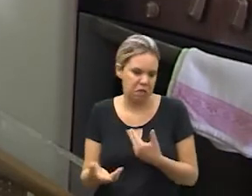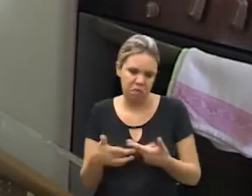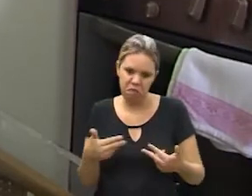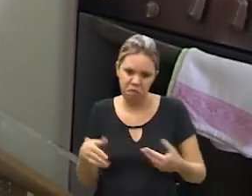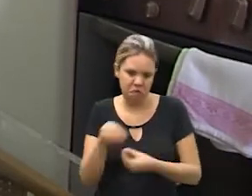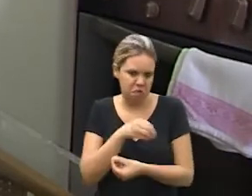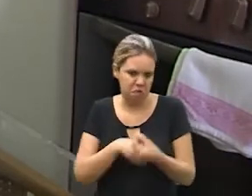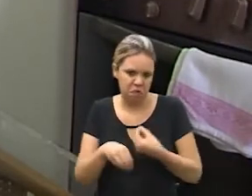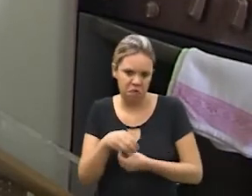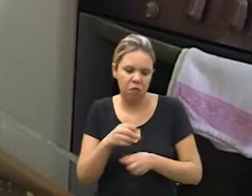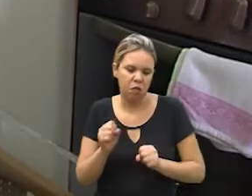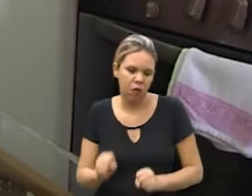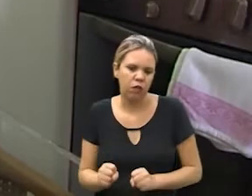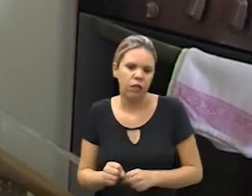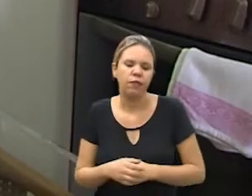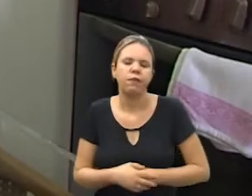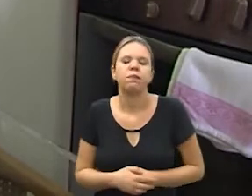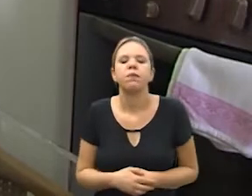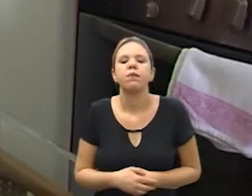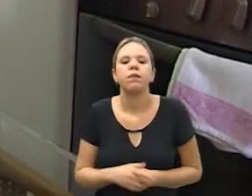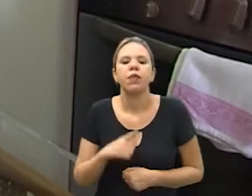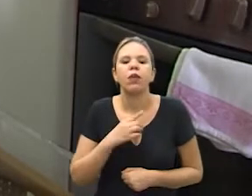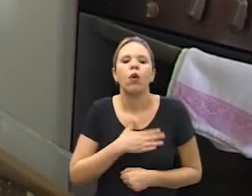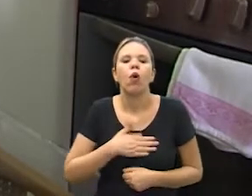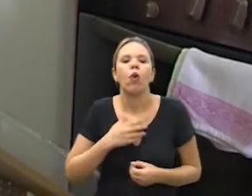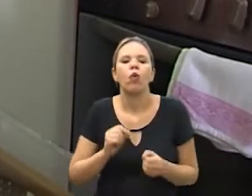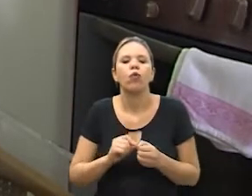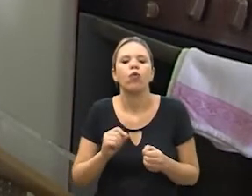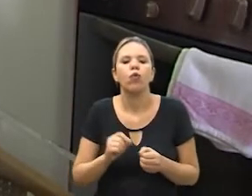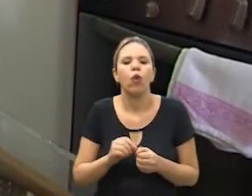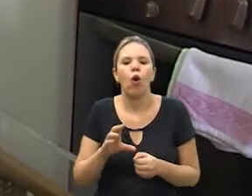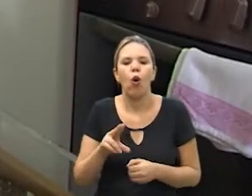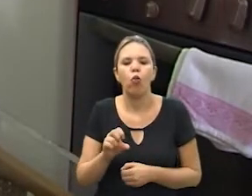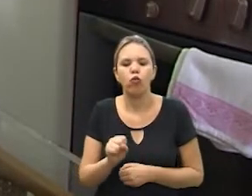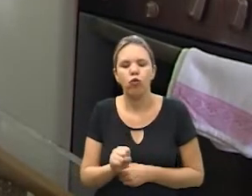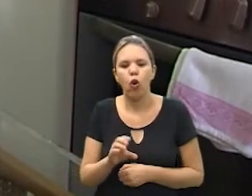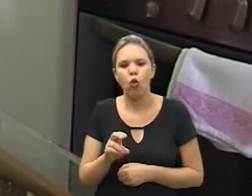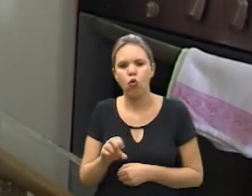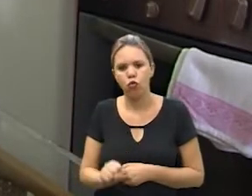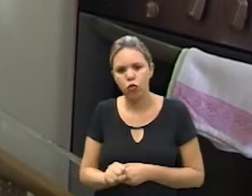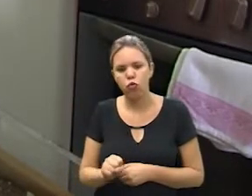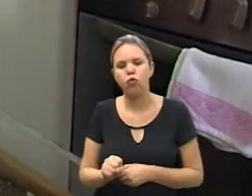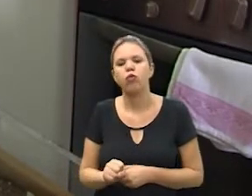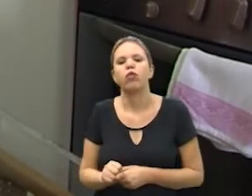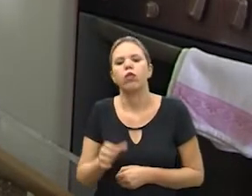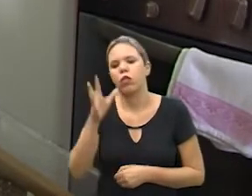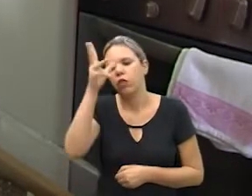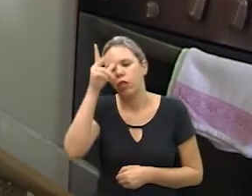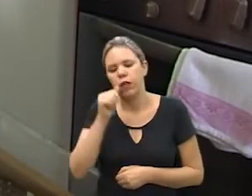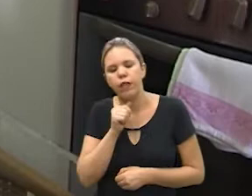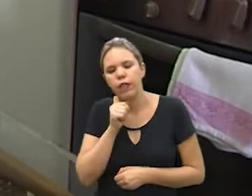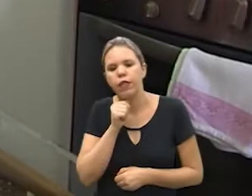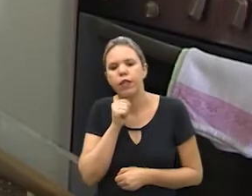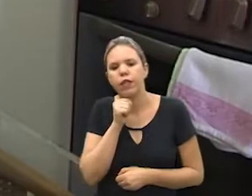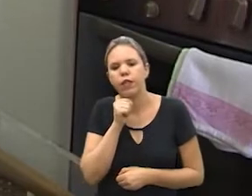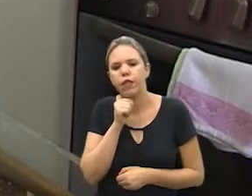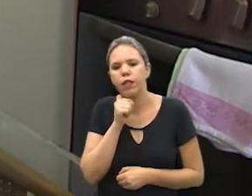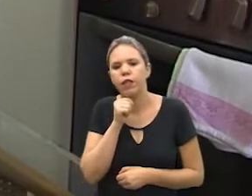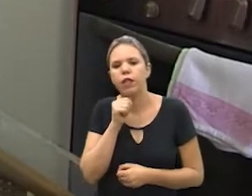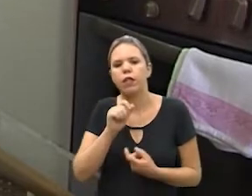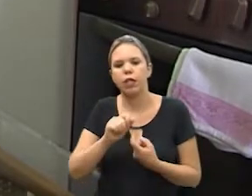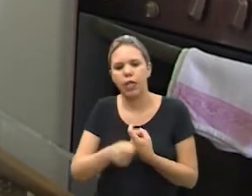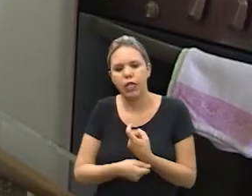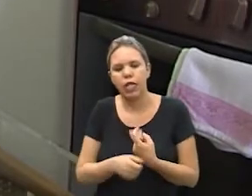vários outros ingredientes, entendeu? Tem um que eu gosto de fazer que vai o cuscuz, vai o frango, vai uma amêndoa laminada, um xerém, que é a castanha de